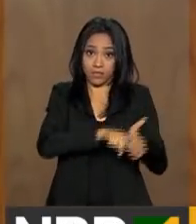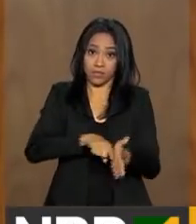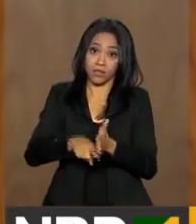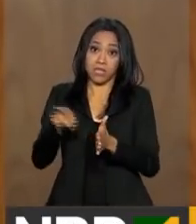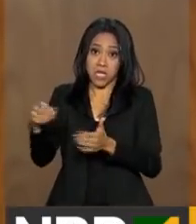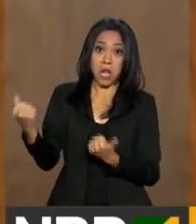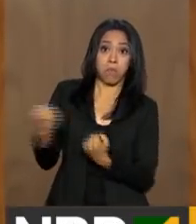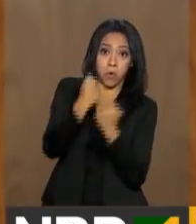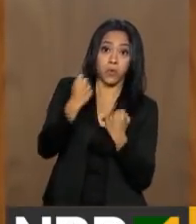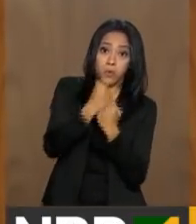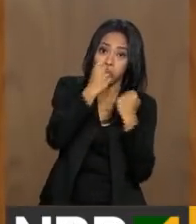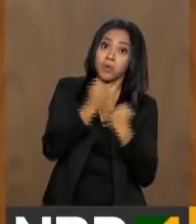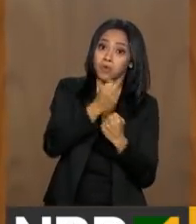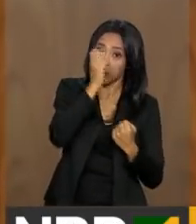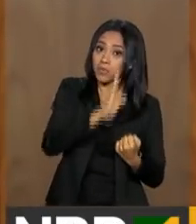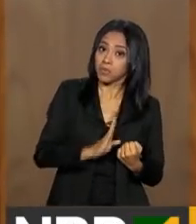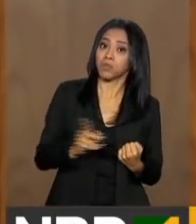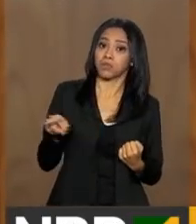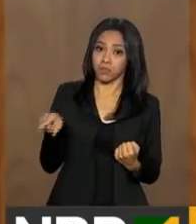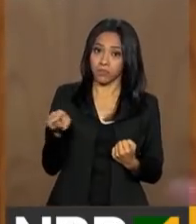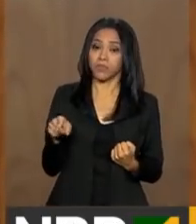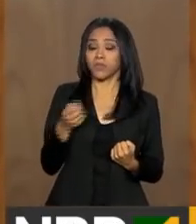nos prestou o Chile.